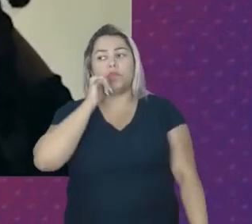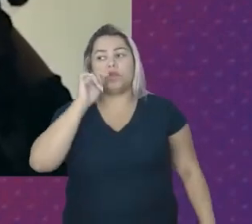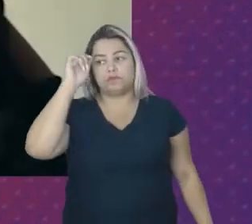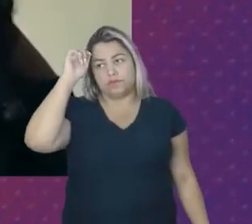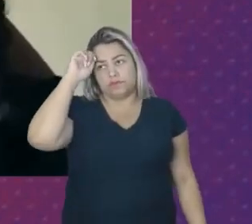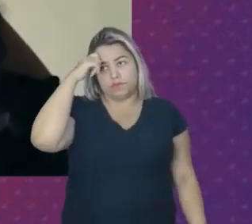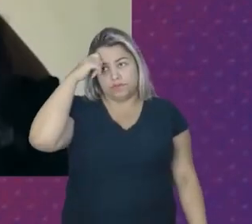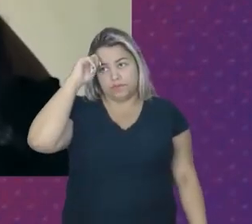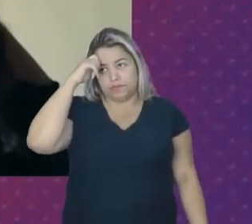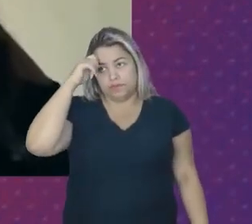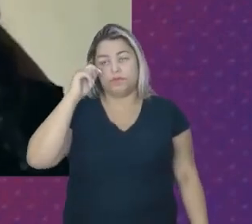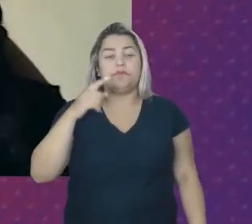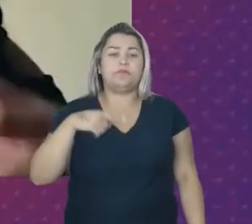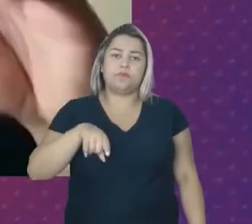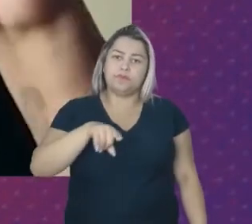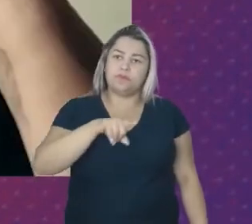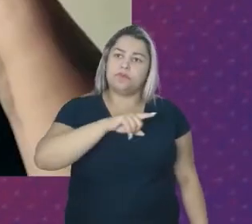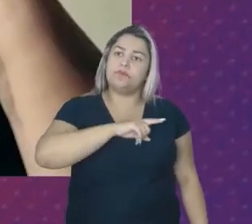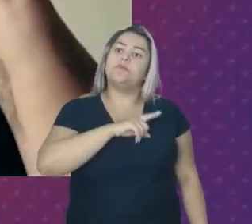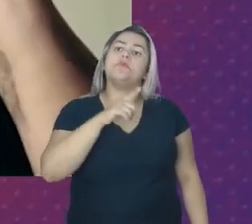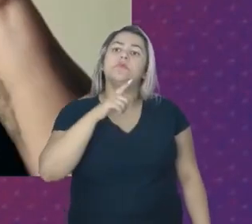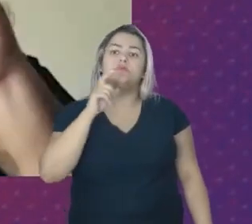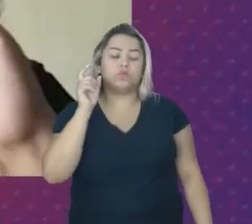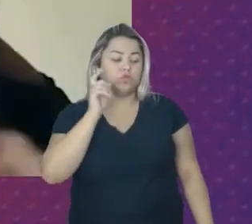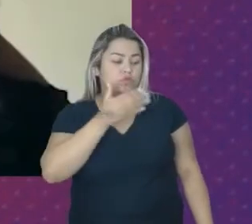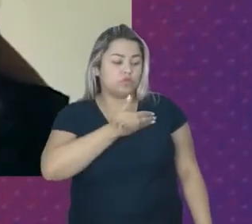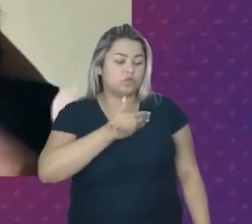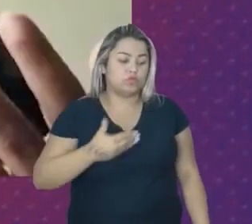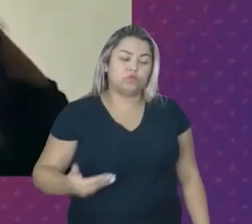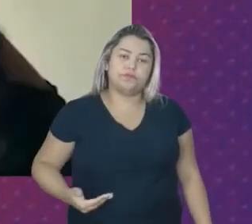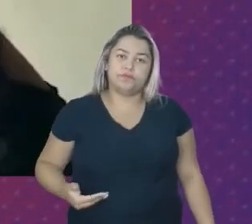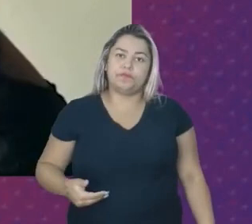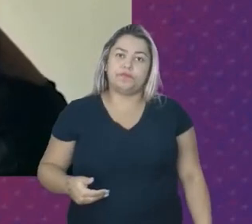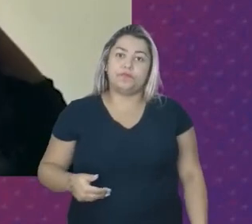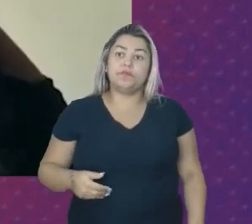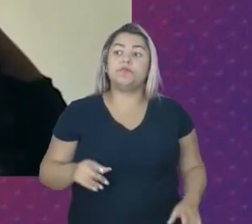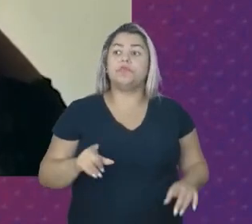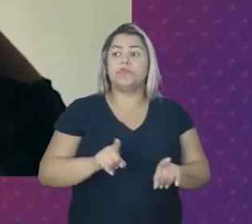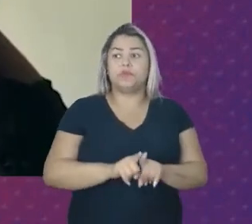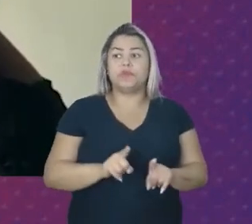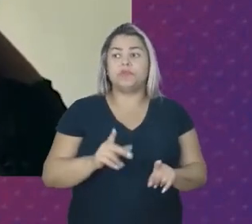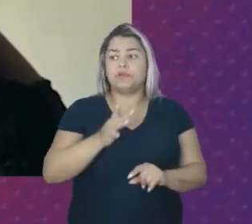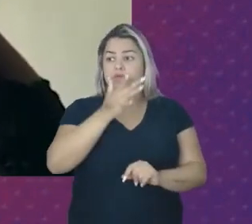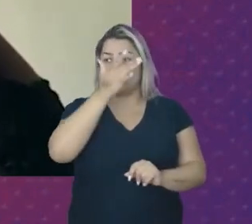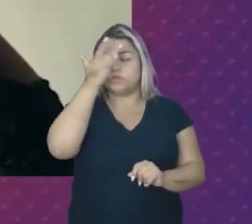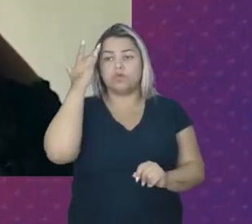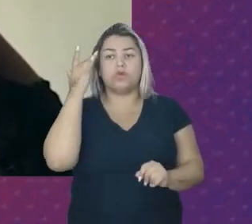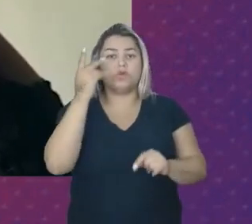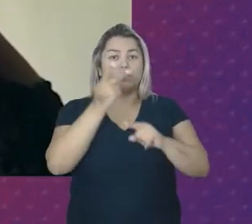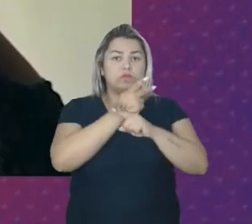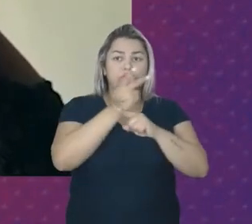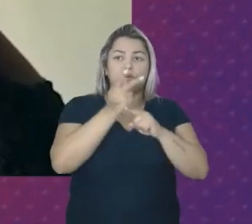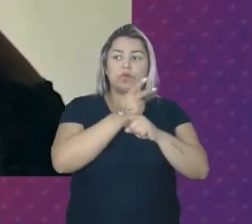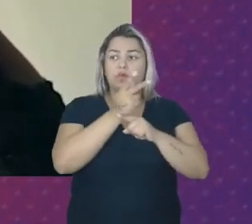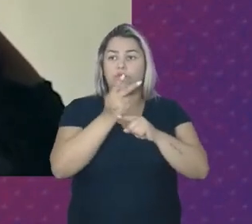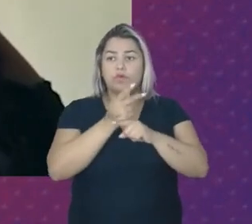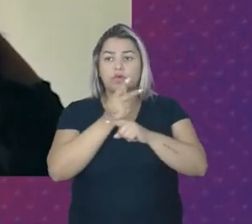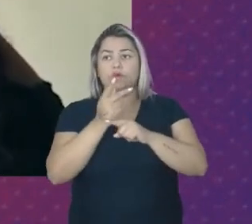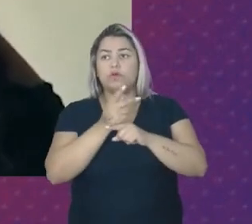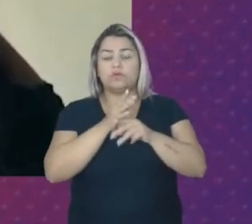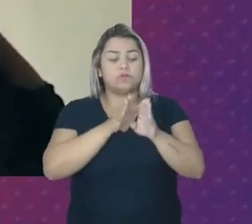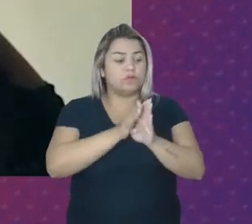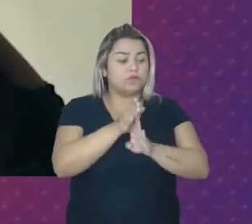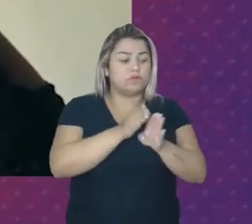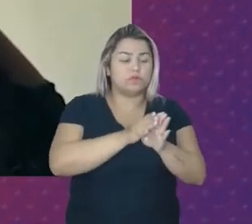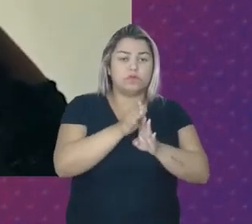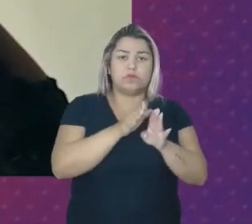E para isso a gente tem que tratar do que é de interesse do nosso público, do que é de interesse das pessoas que nos procuram, que nos orientam, das